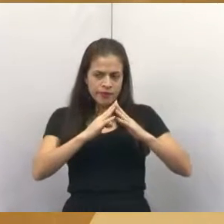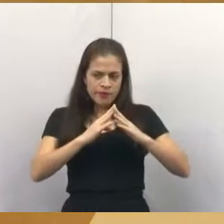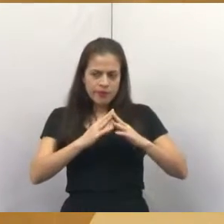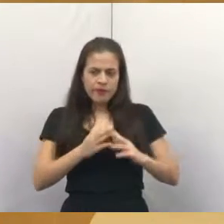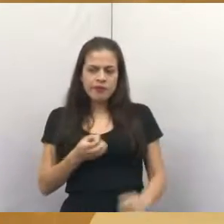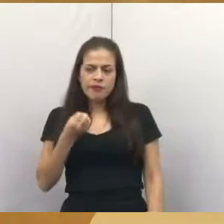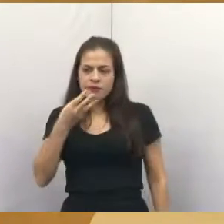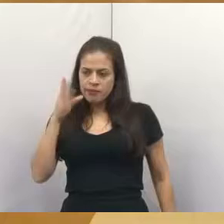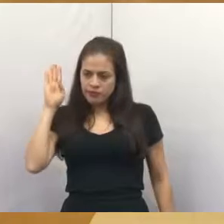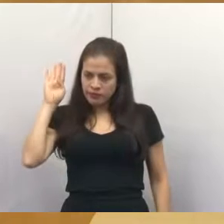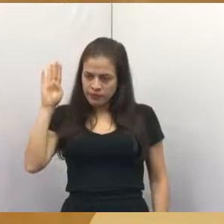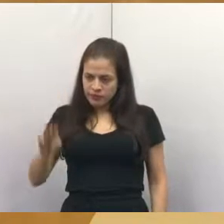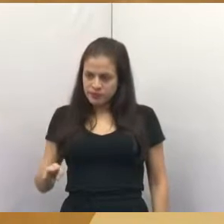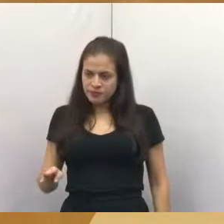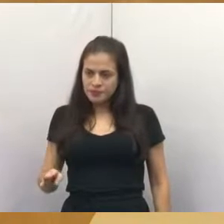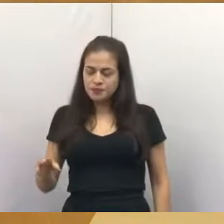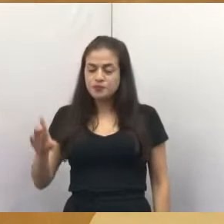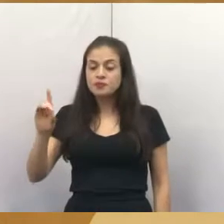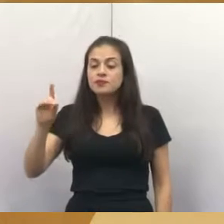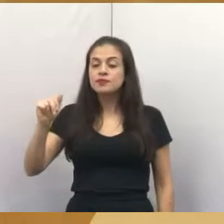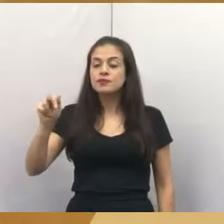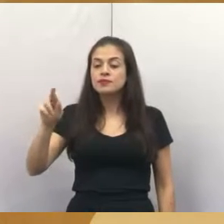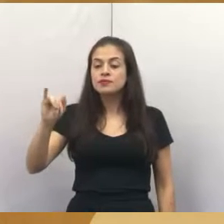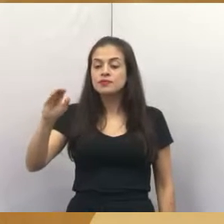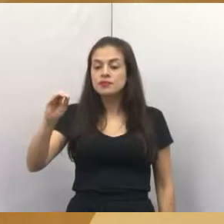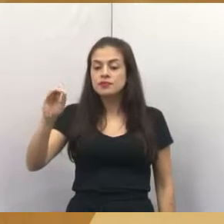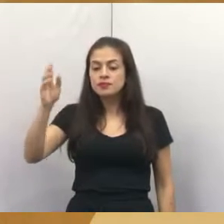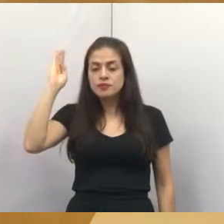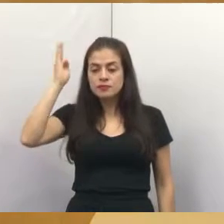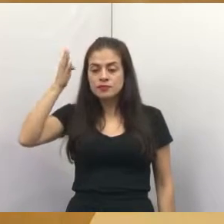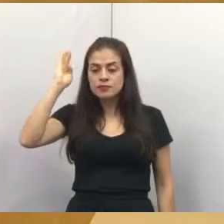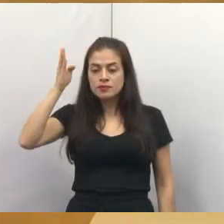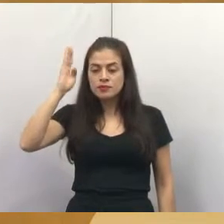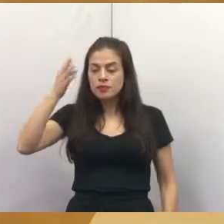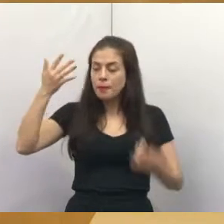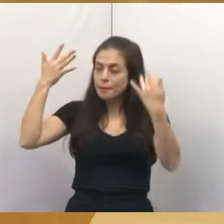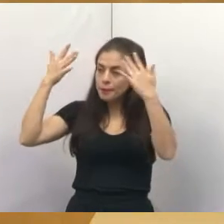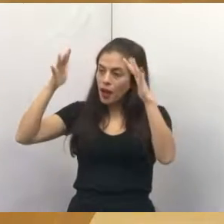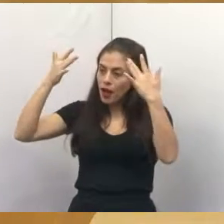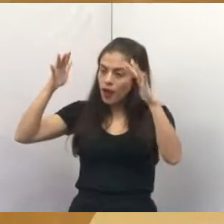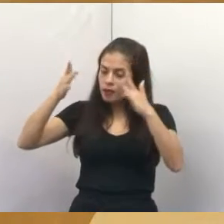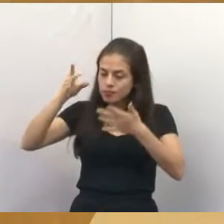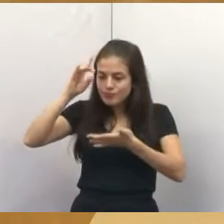Dario Burro. Os parabéns aí mais uma vez, pro seu dia.